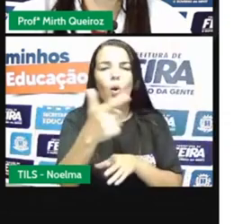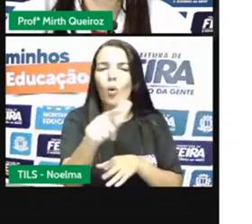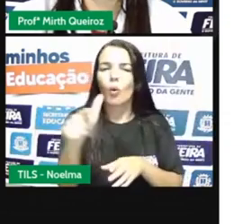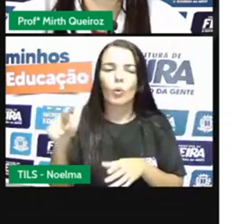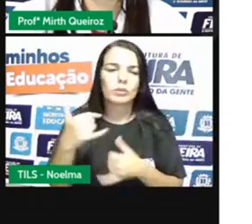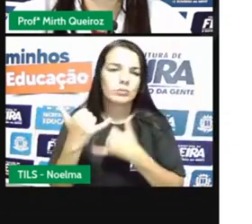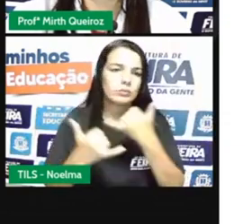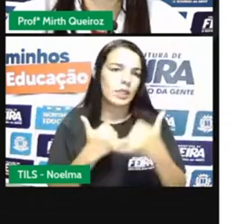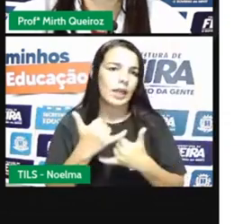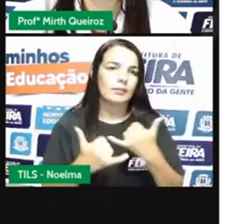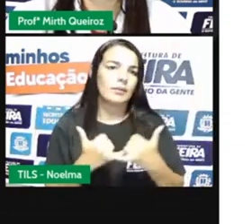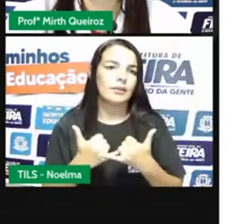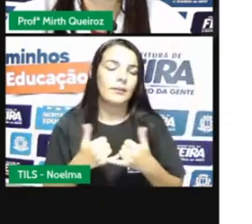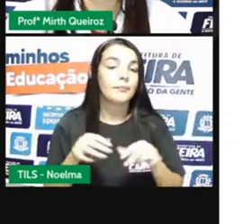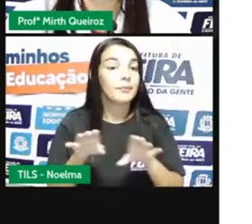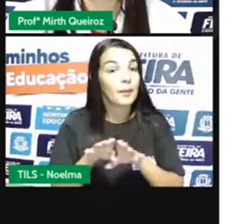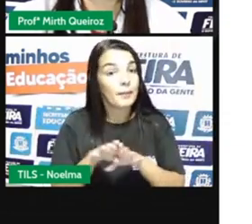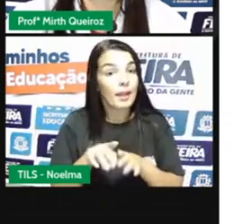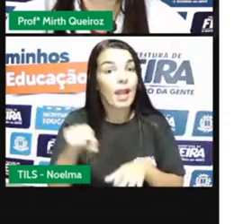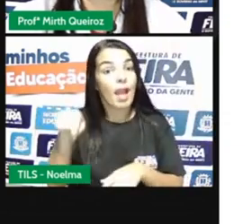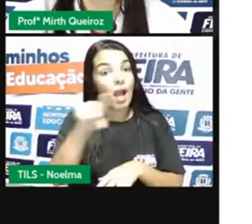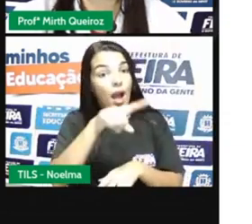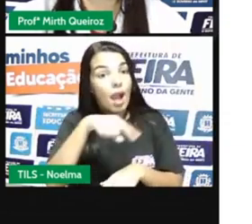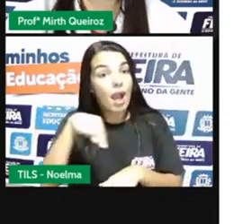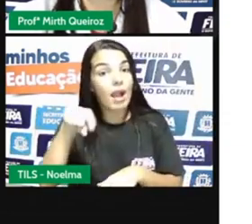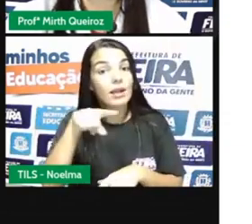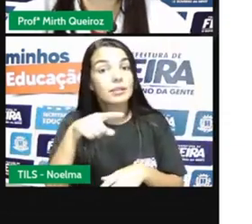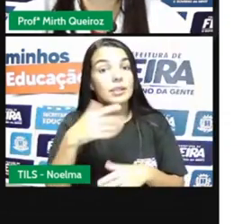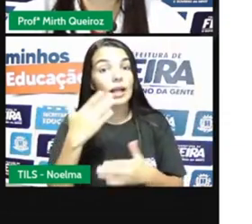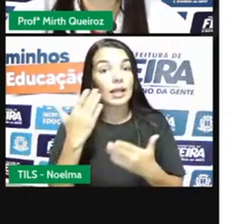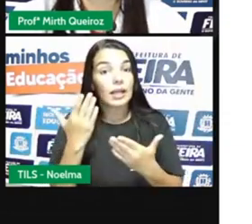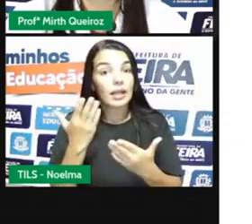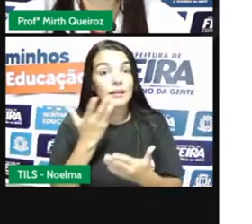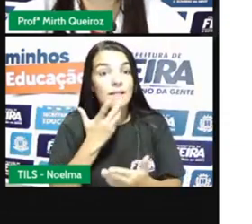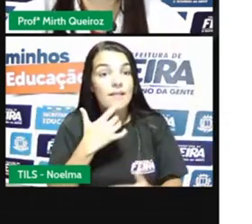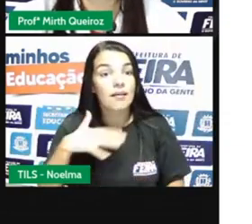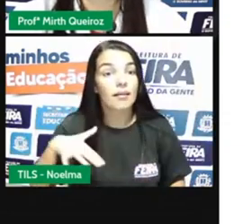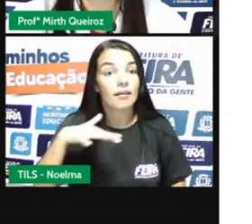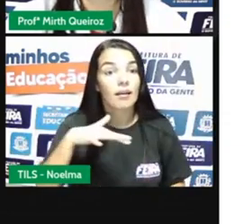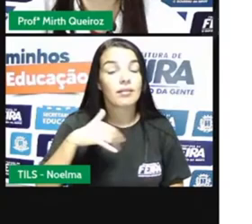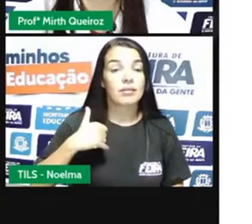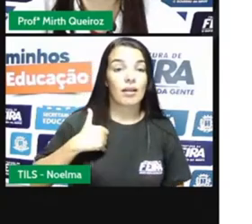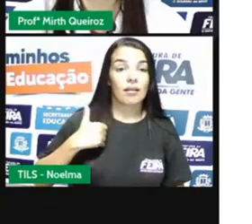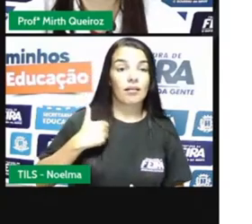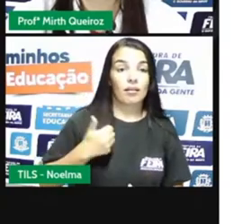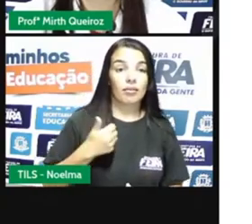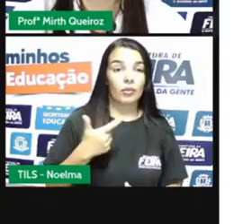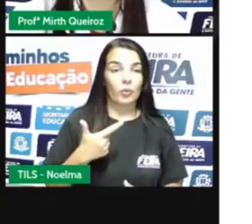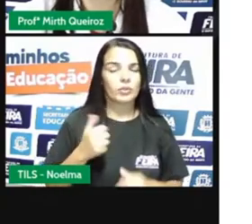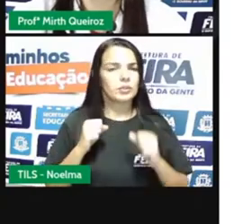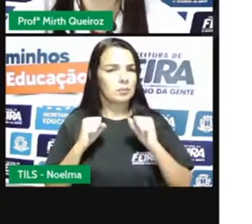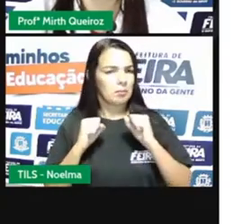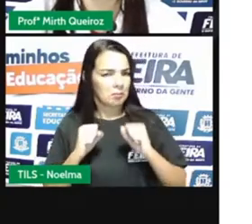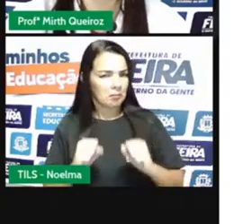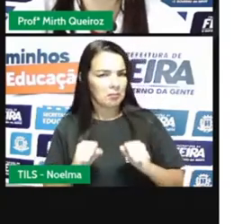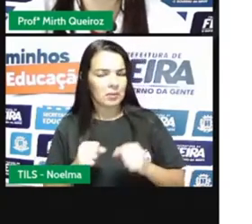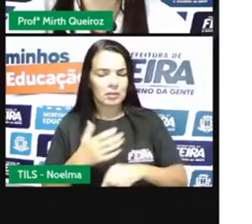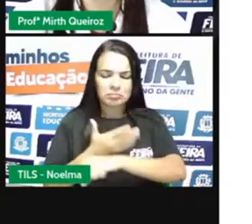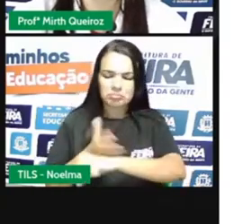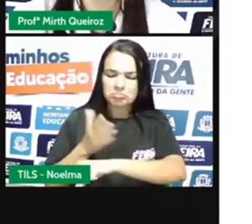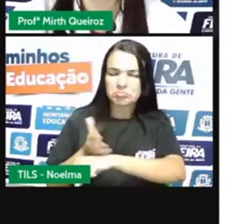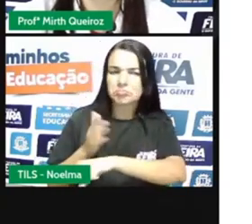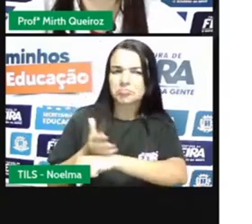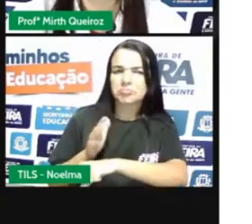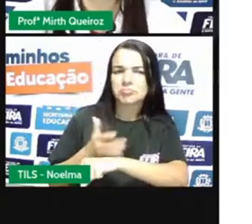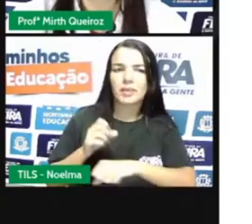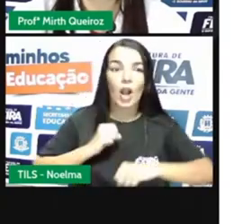Levar as crianças que estão nesta fase para circuitos de corridas também é uma ótima escolha. A prática regular de